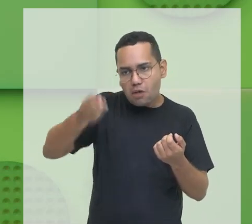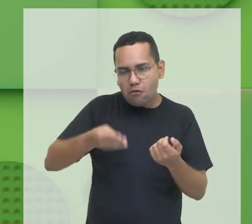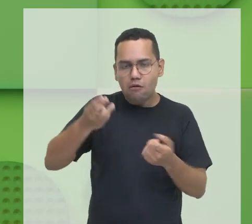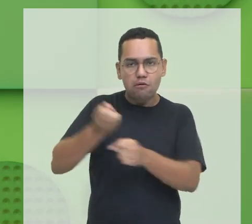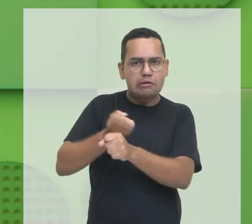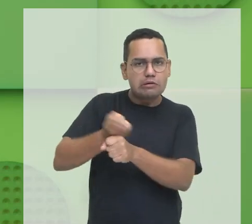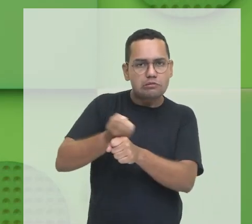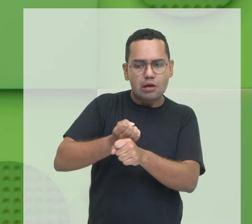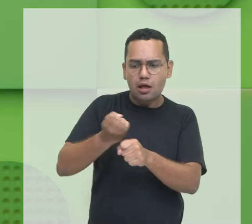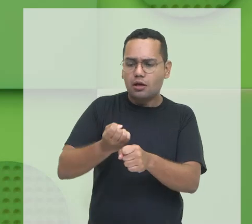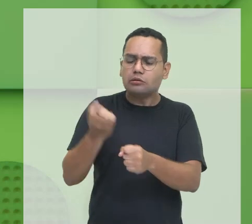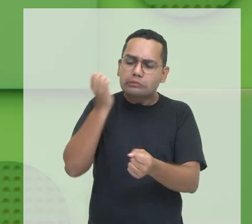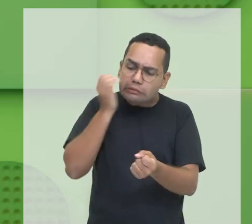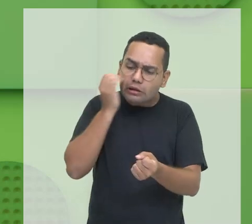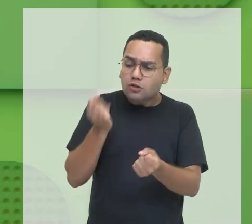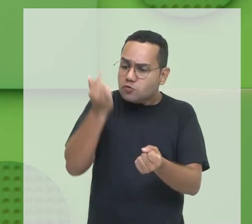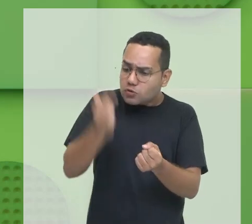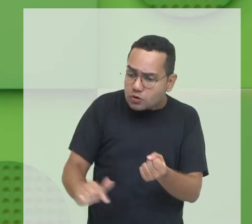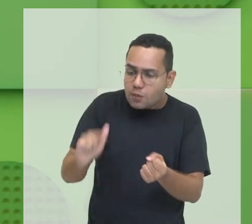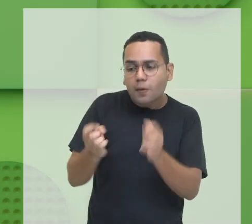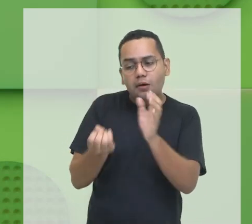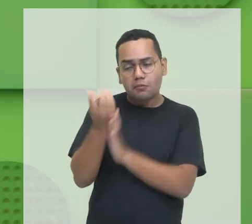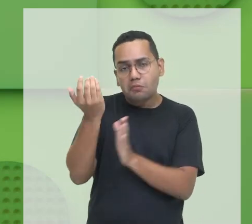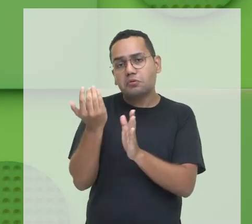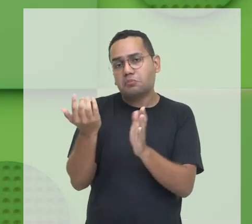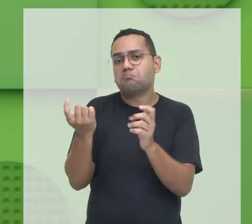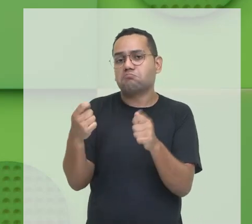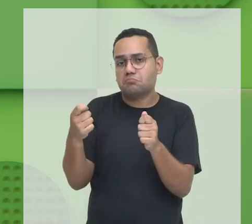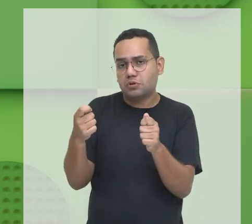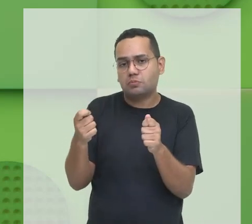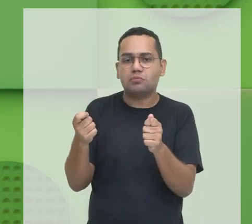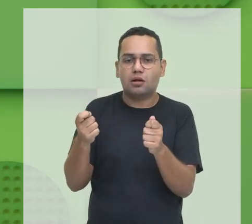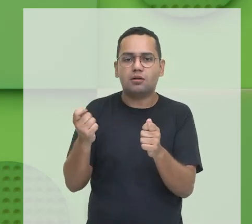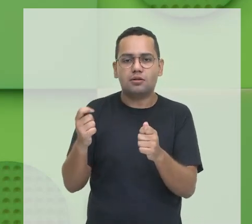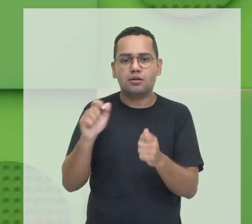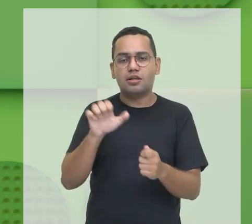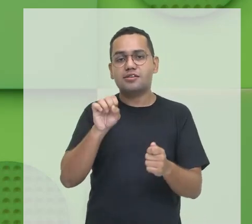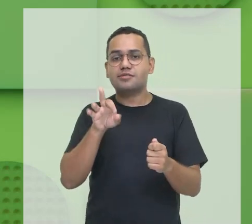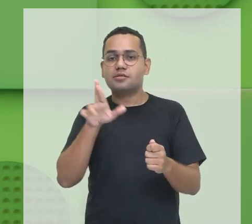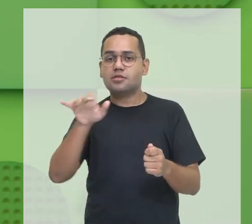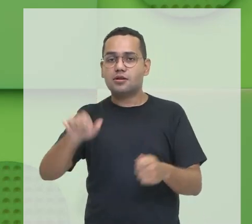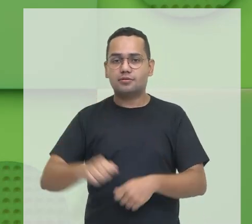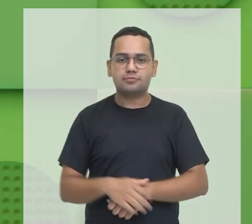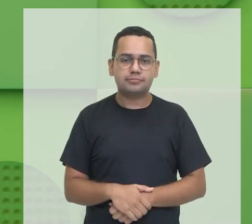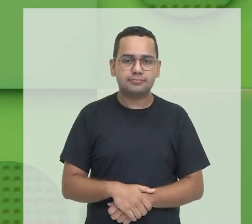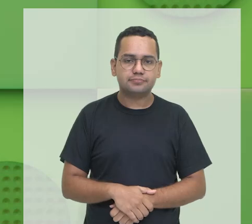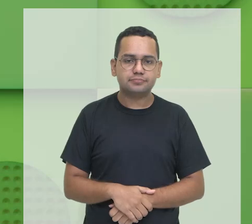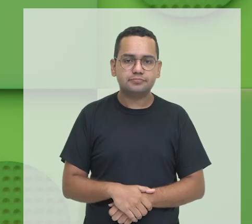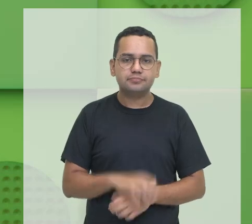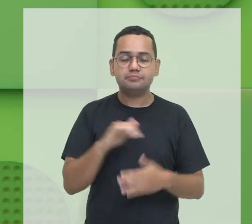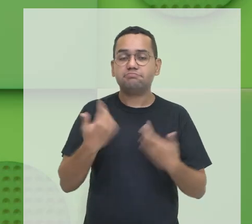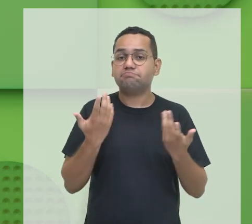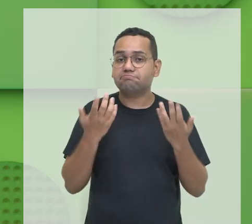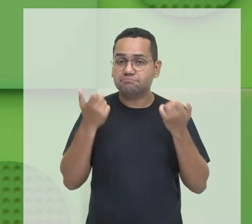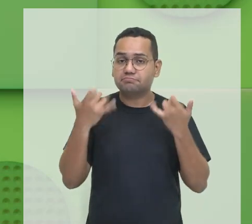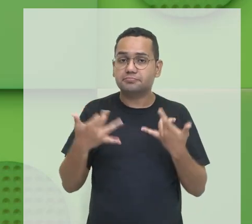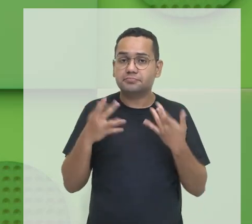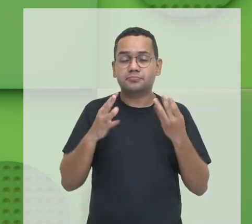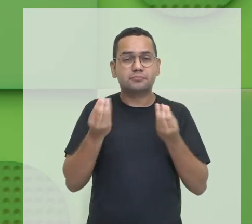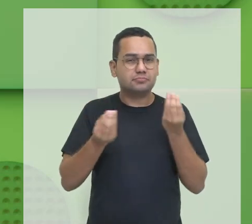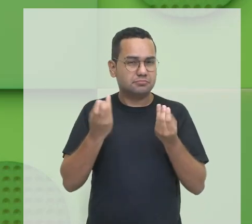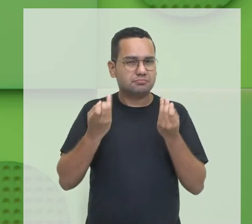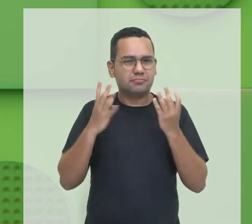um novo ressurgimento até se tornar uma nova estrela. Tudo bem? Então, já que a gente está falando aqui do fim